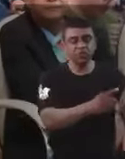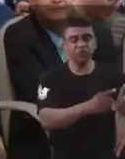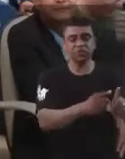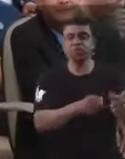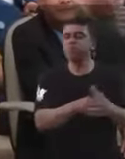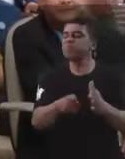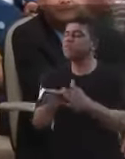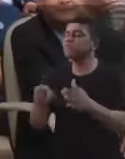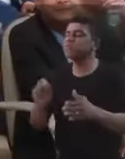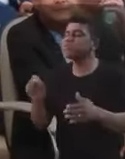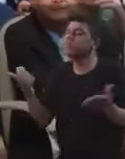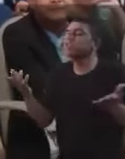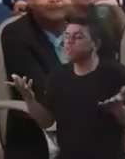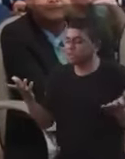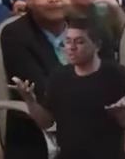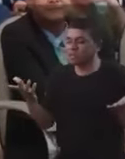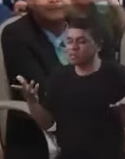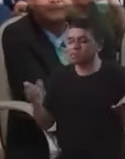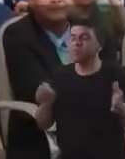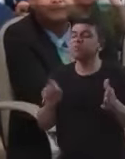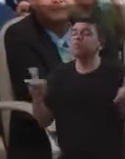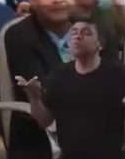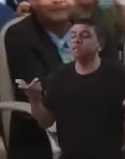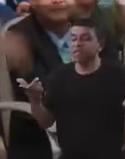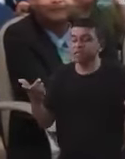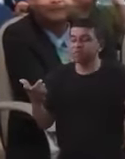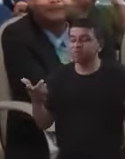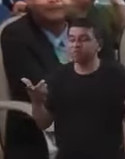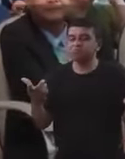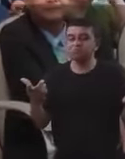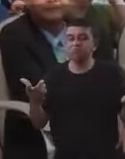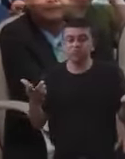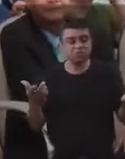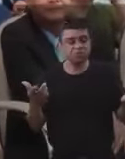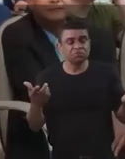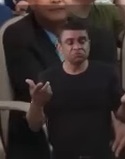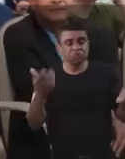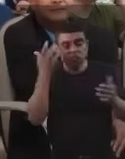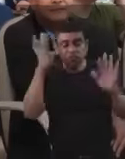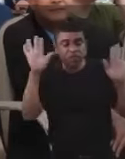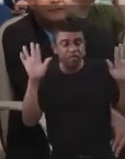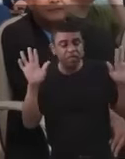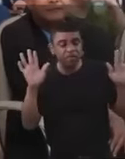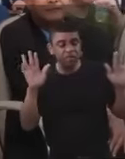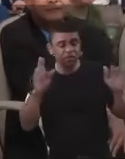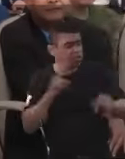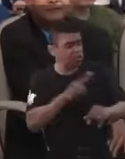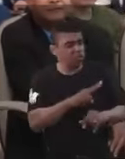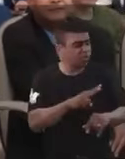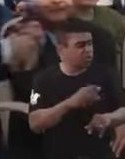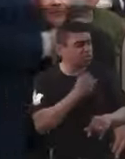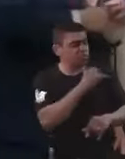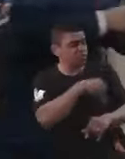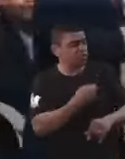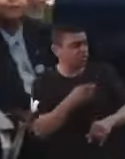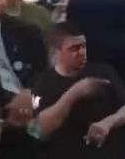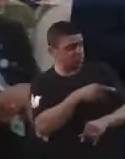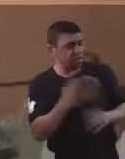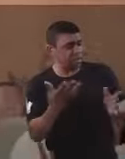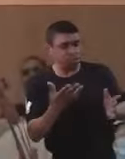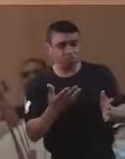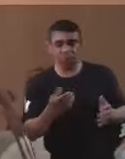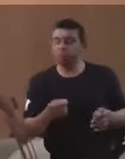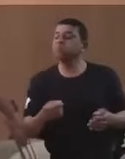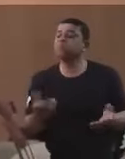Está escrito, ele fez sinal a João. Pergunta quem é. Imagine Pedrão com a mão já aqui. Aí João